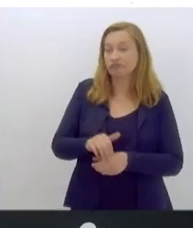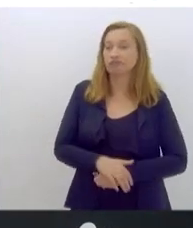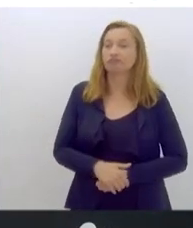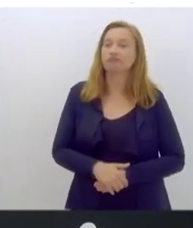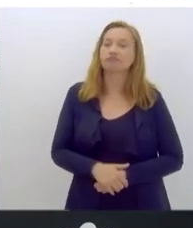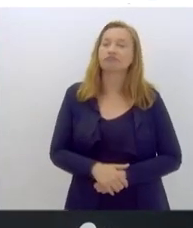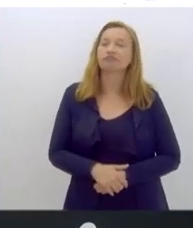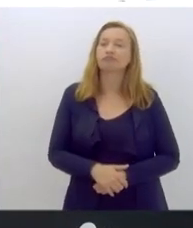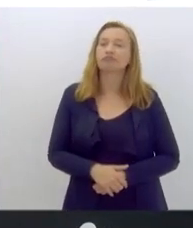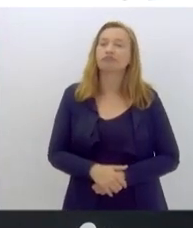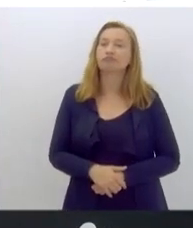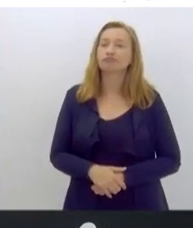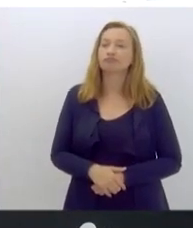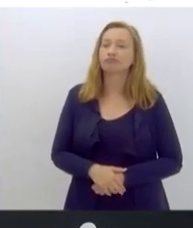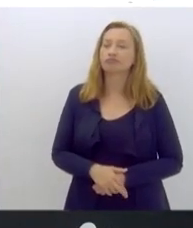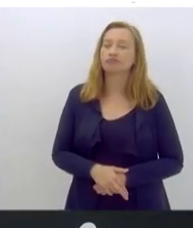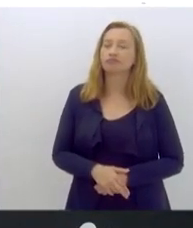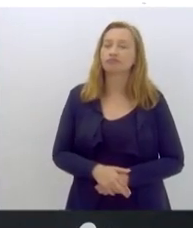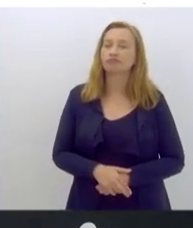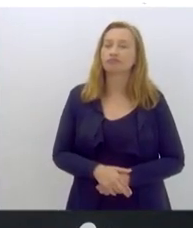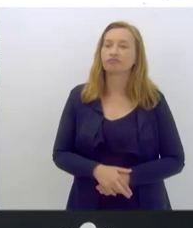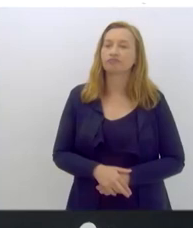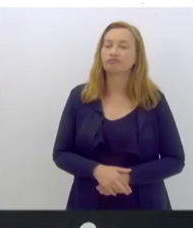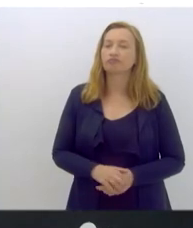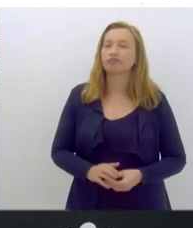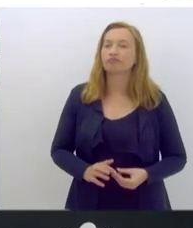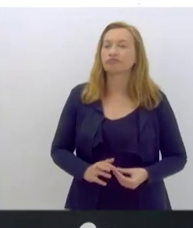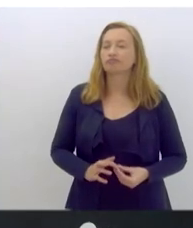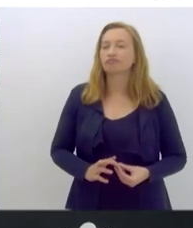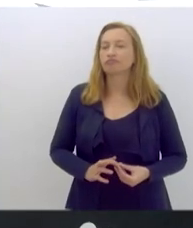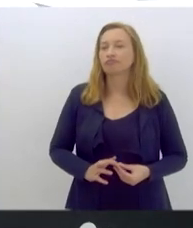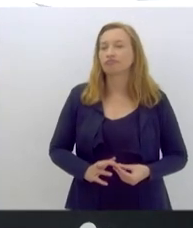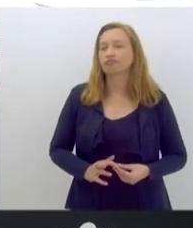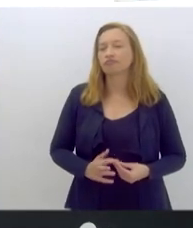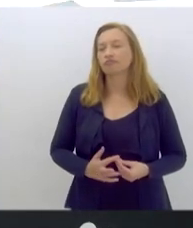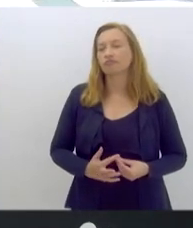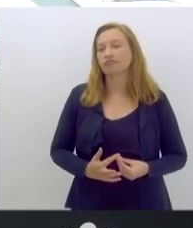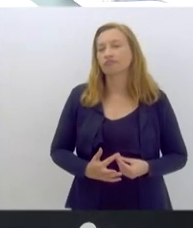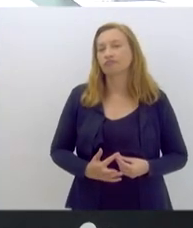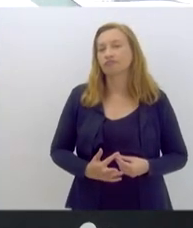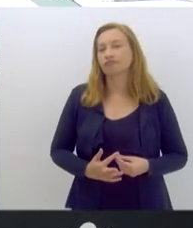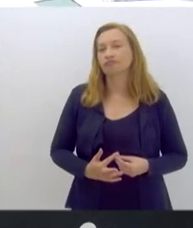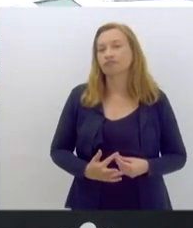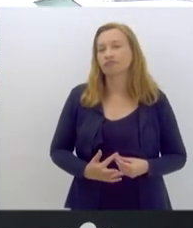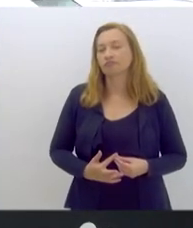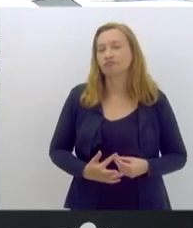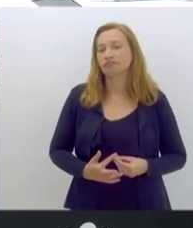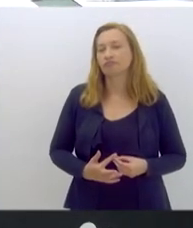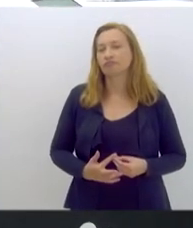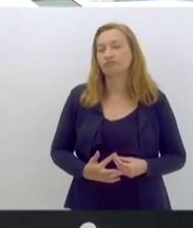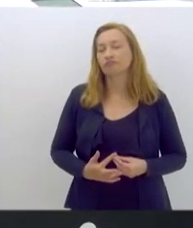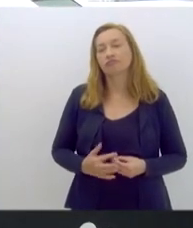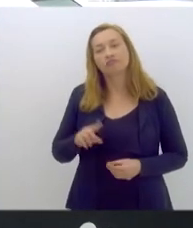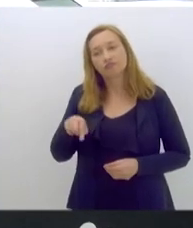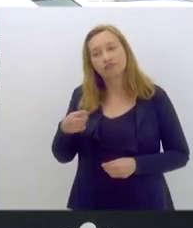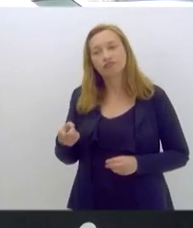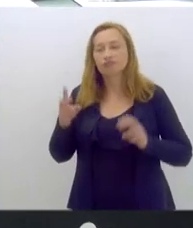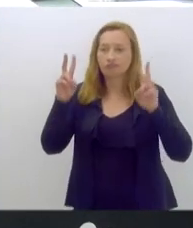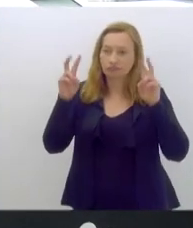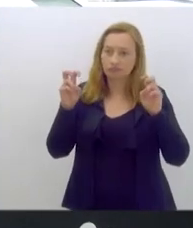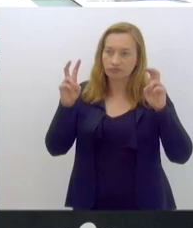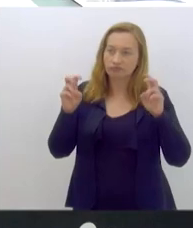dito isso Eu ainda tenho outras questões